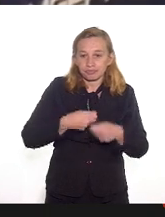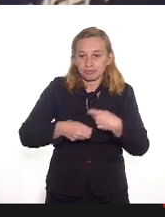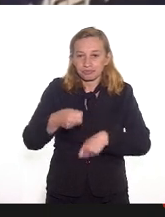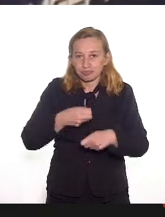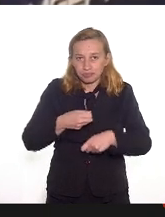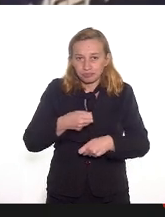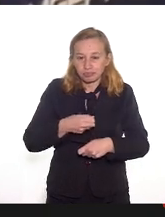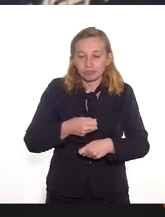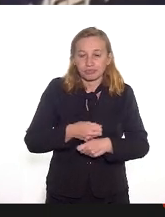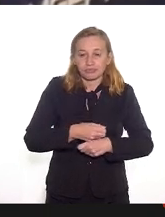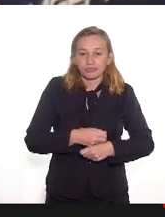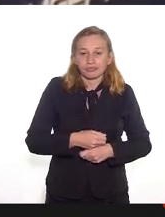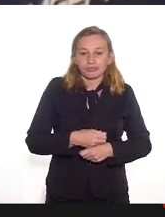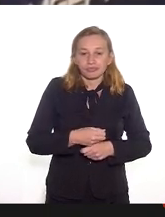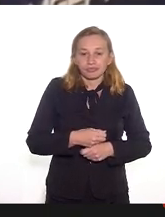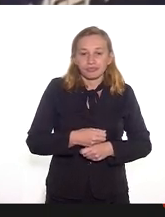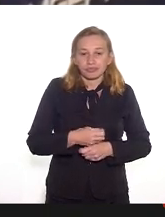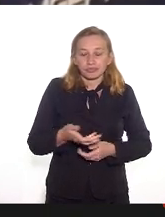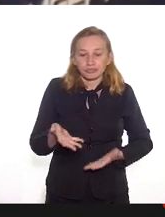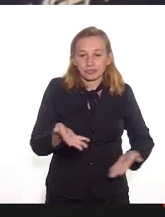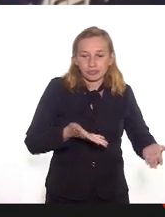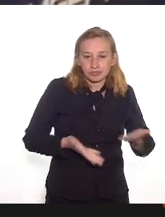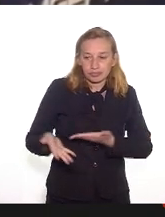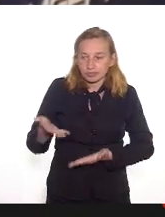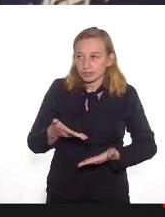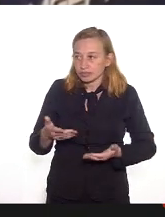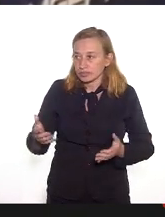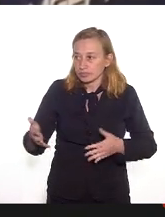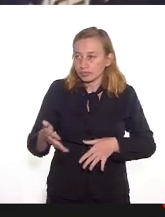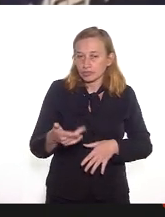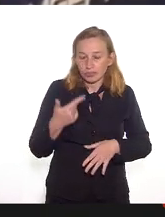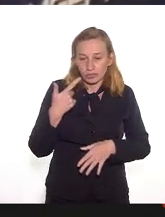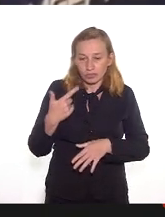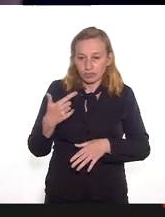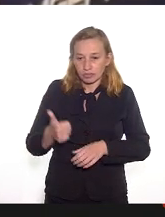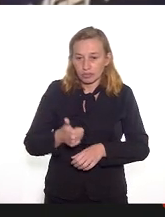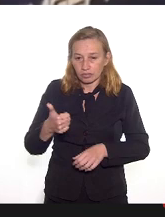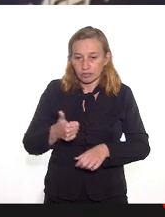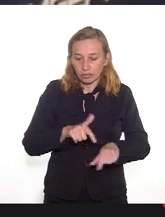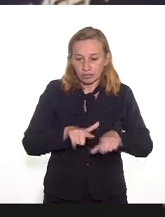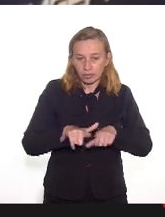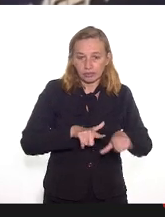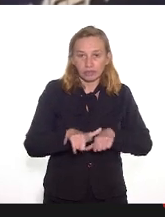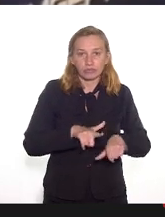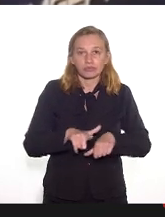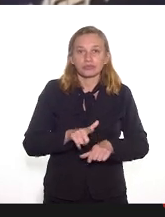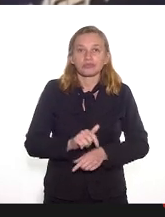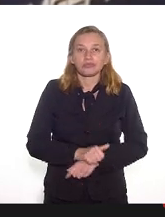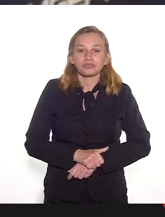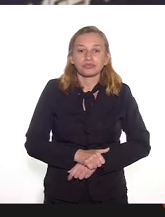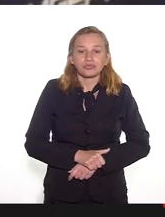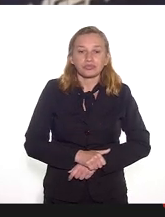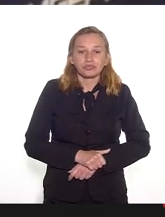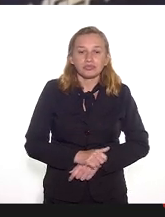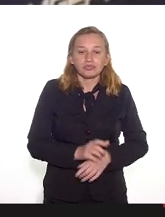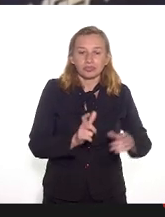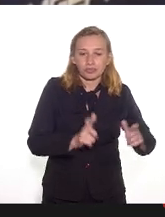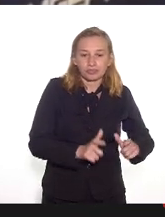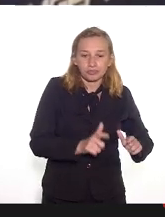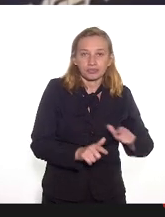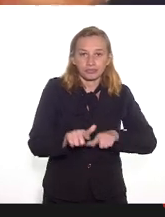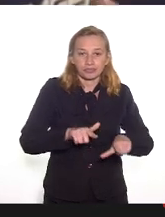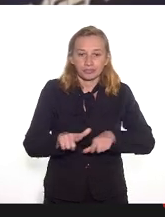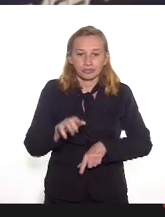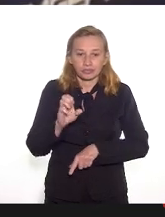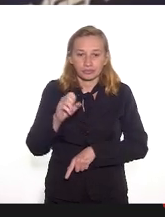Arsenal, trazendo parceiro e buscando mão de obra. E com relação a postos de trabalho, a